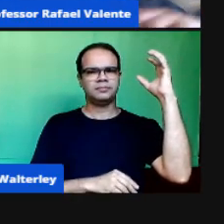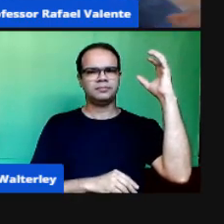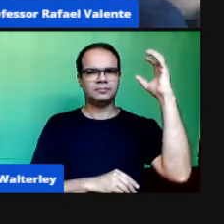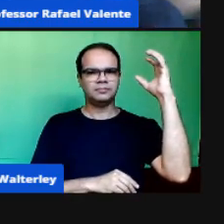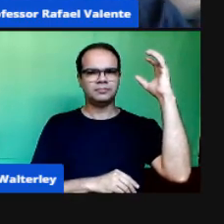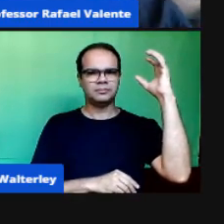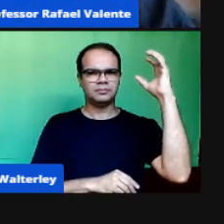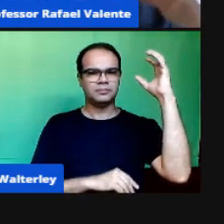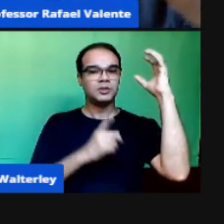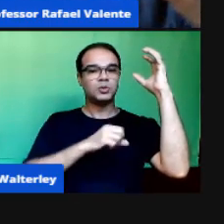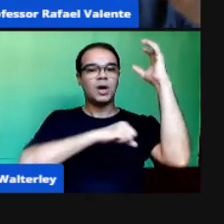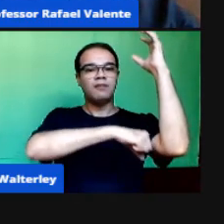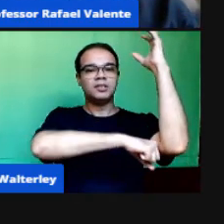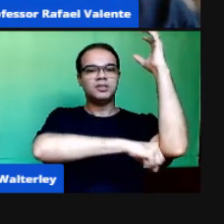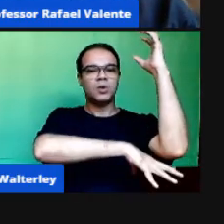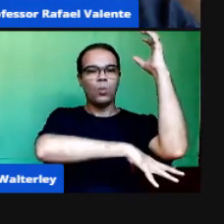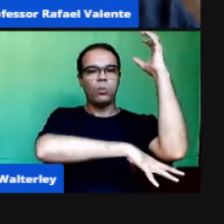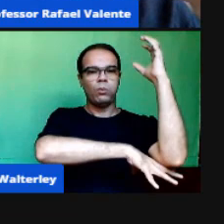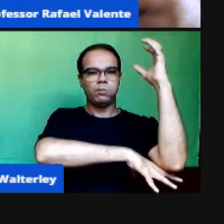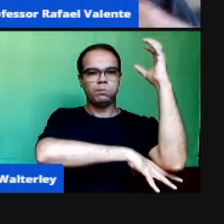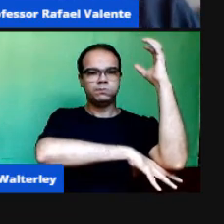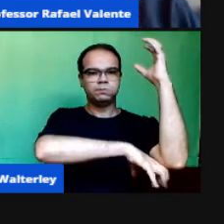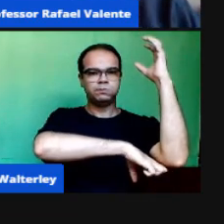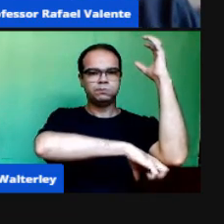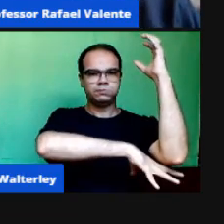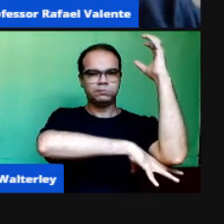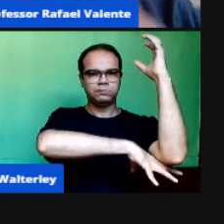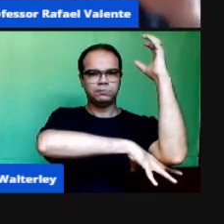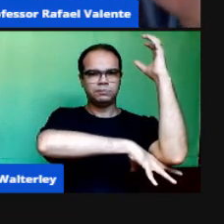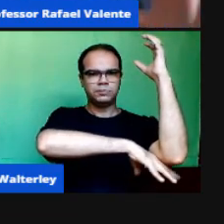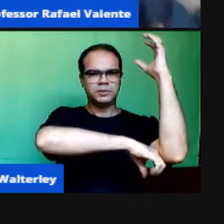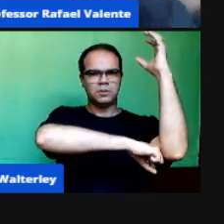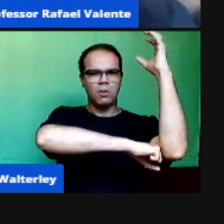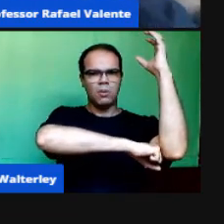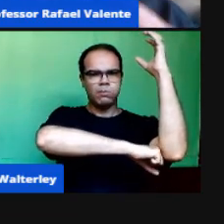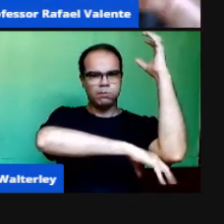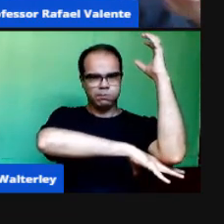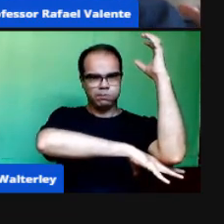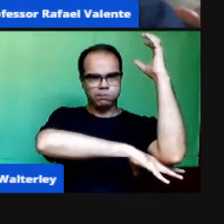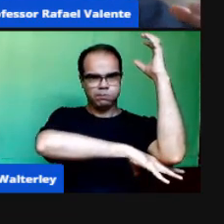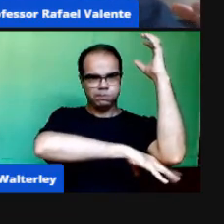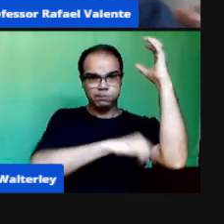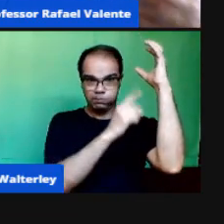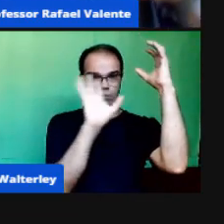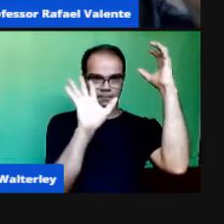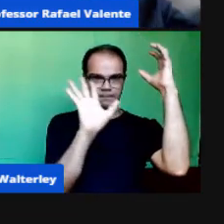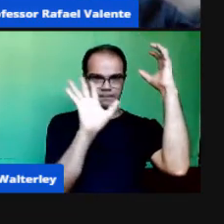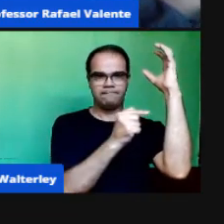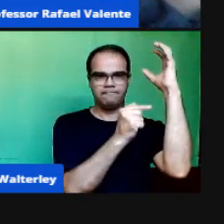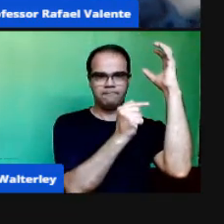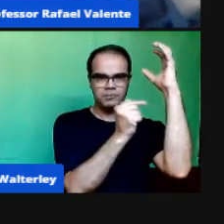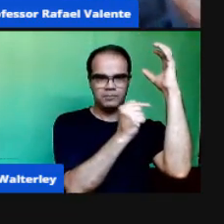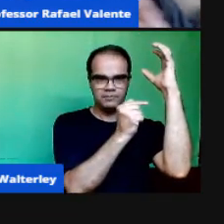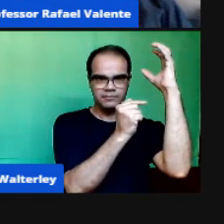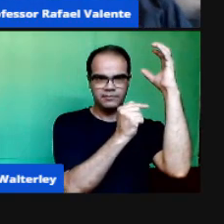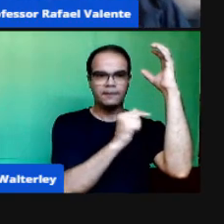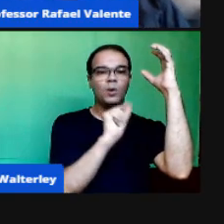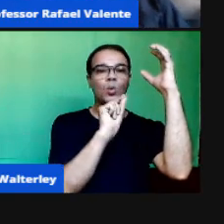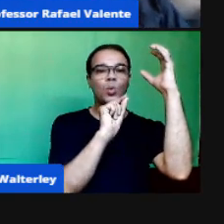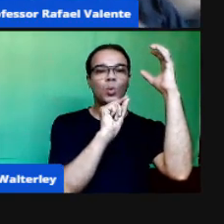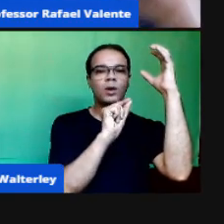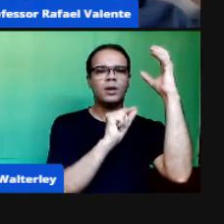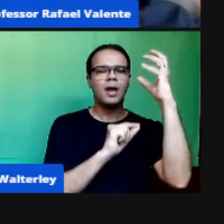Então, as raízes, pode voltar, só mais um. Isso aí. A árvore, então, ela é a